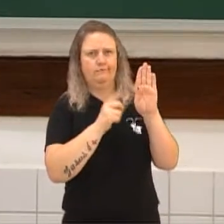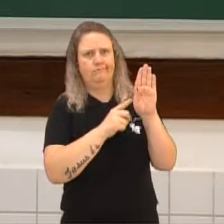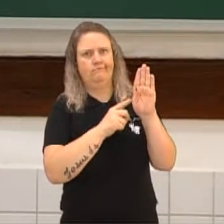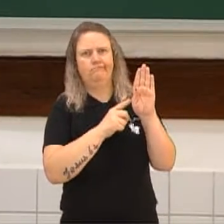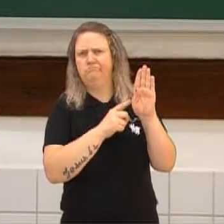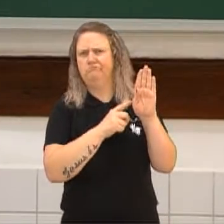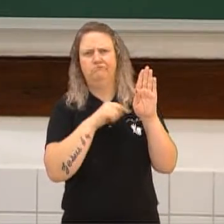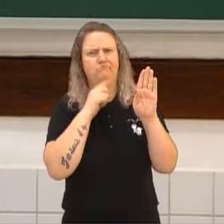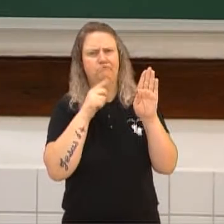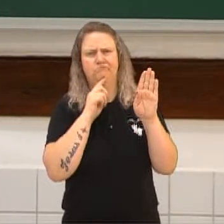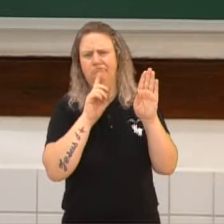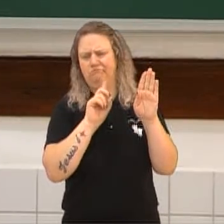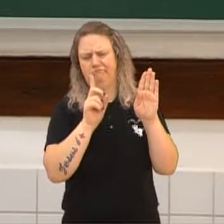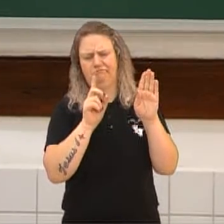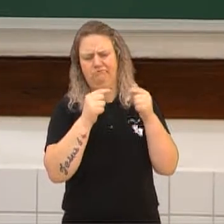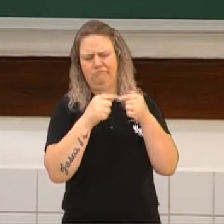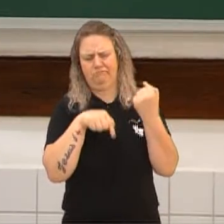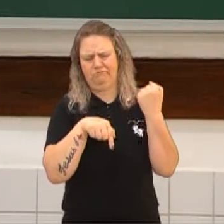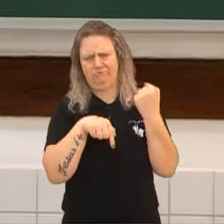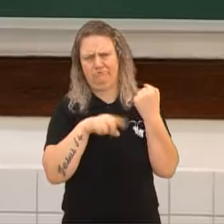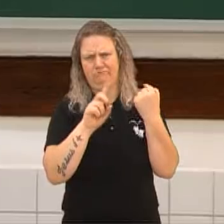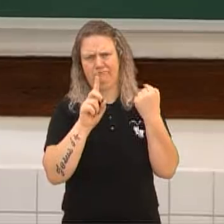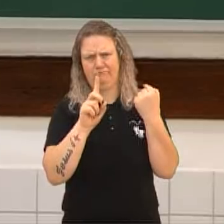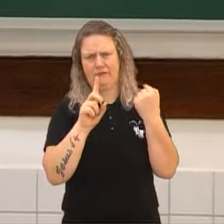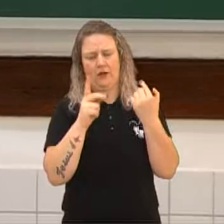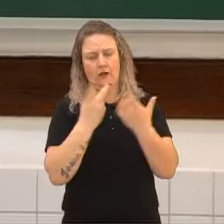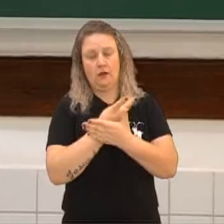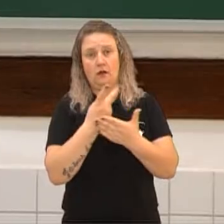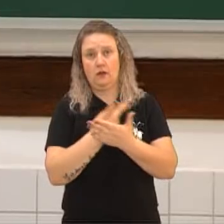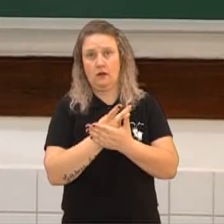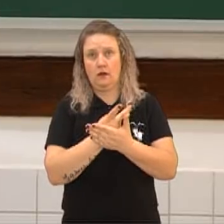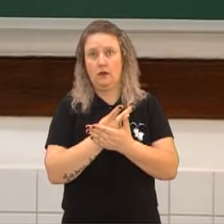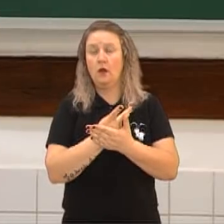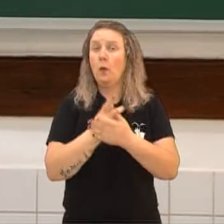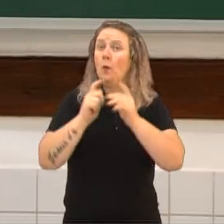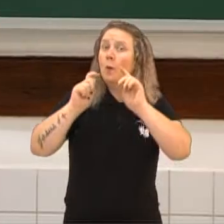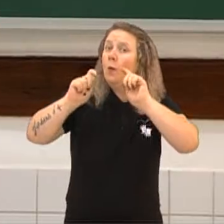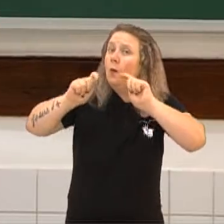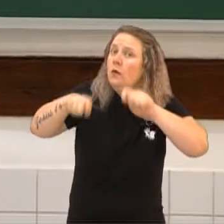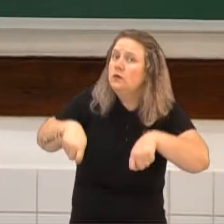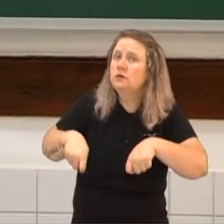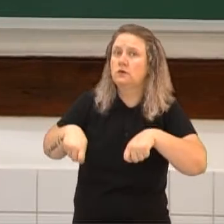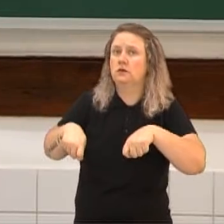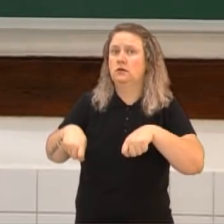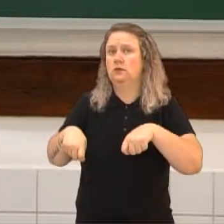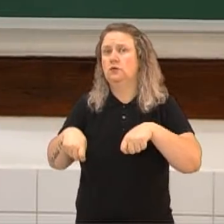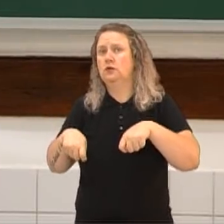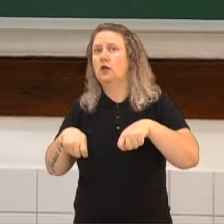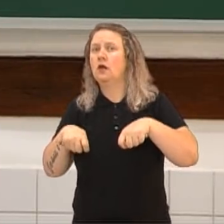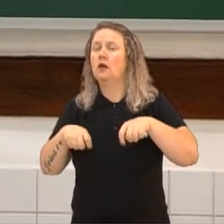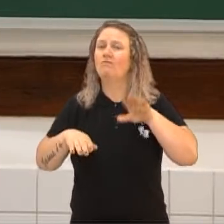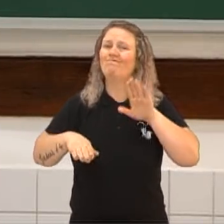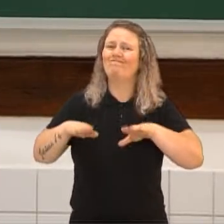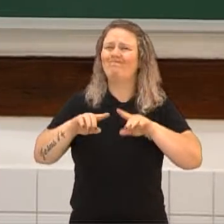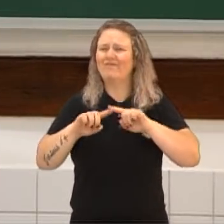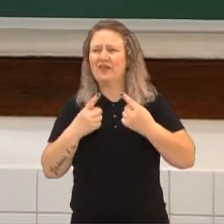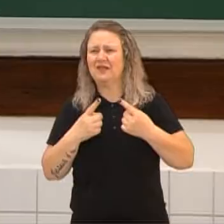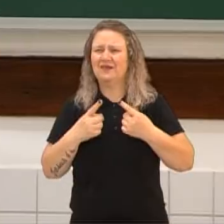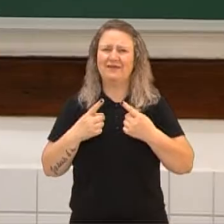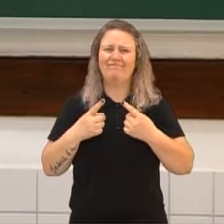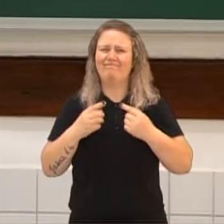sentido, né? Mas em partes ela poderia estar certa, mas ela não está muito bem, não tem